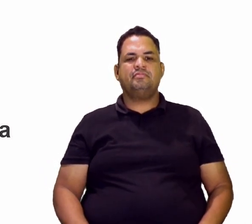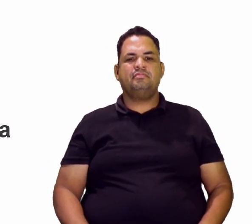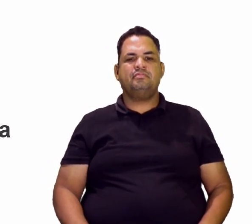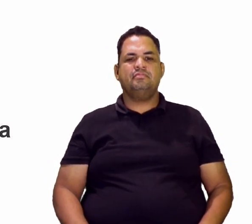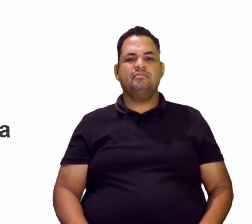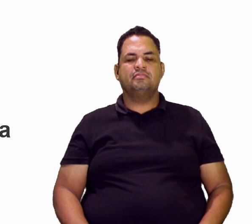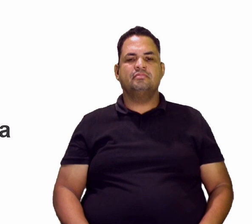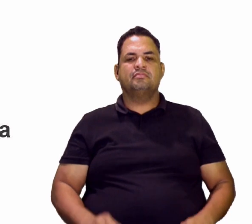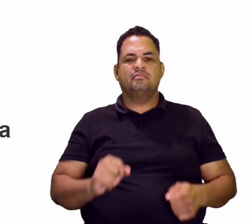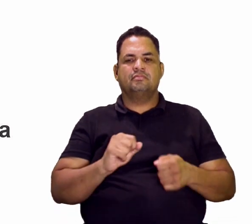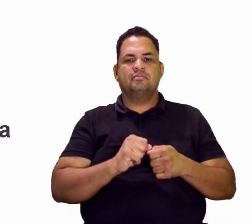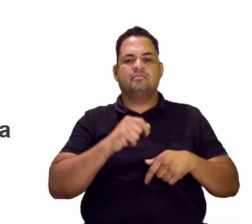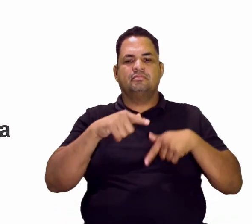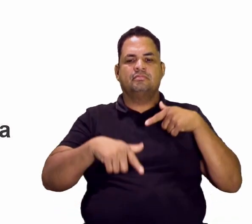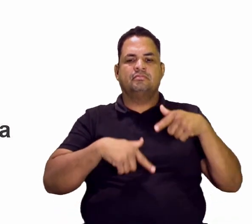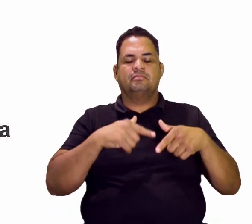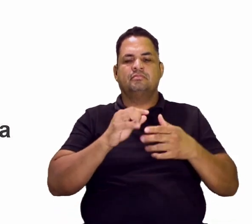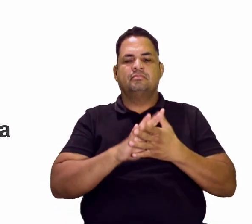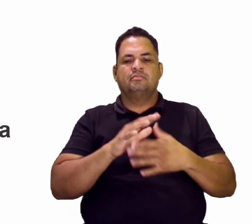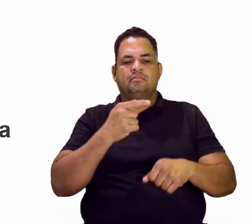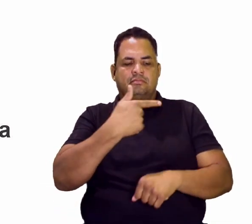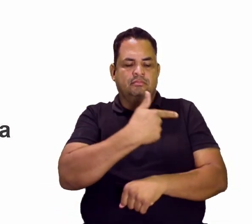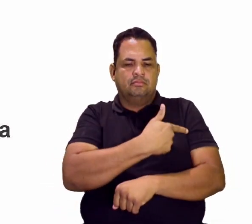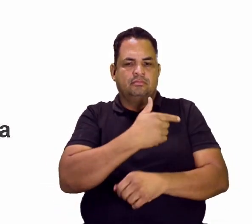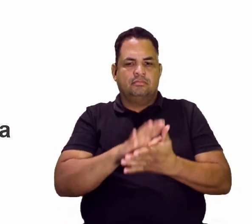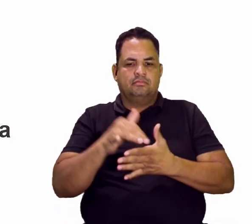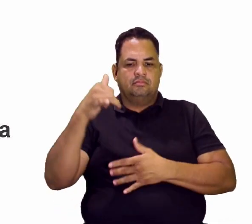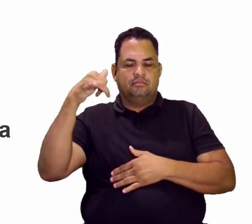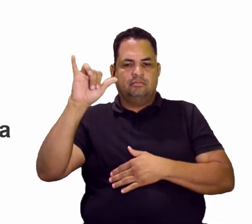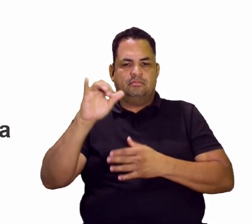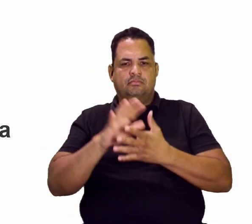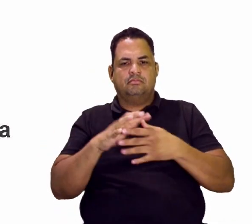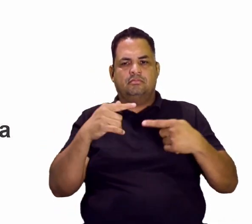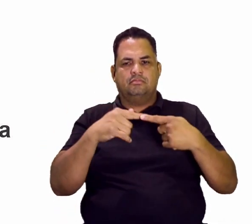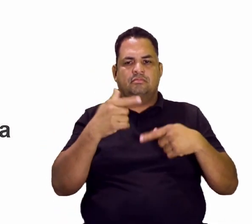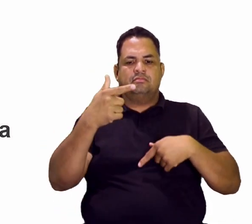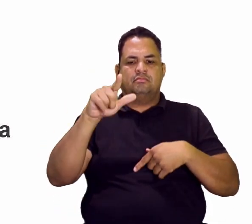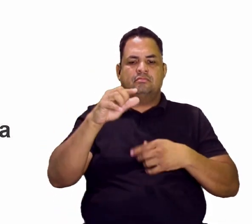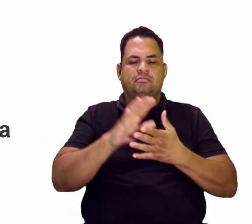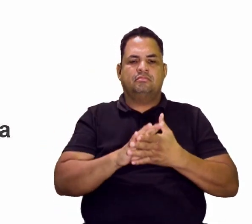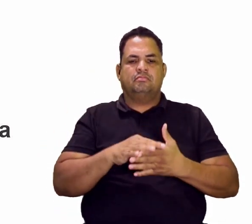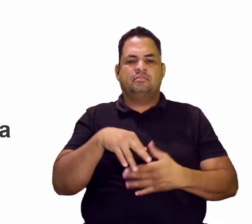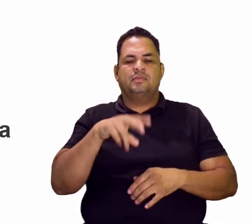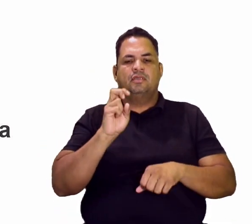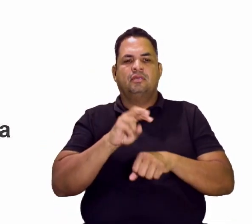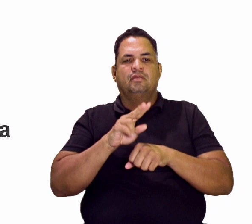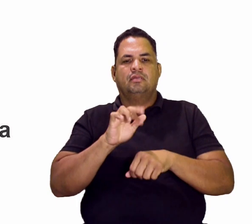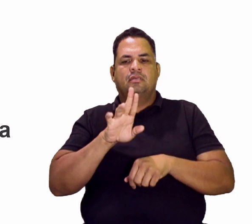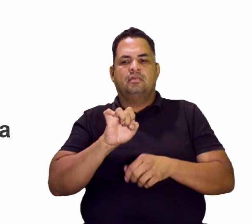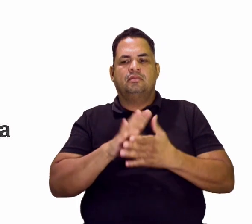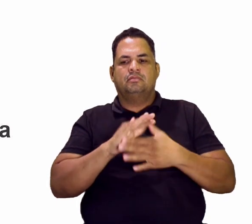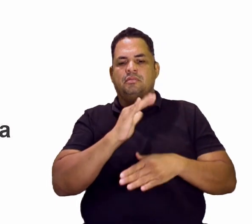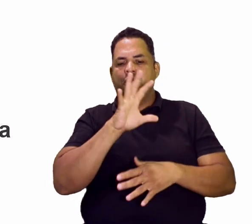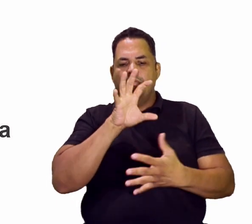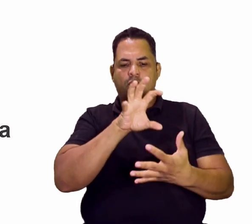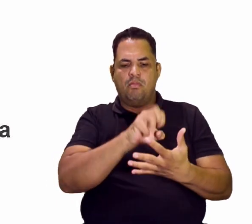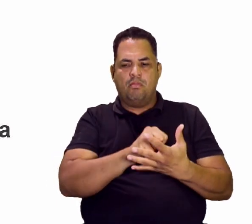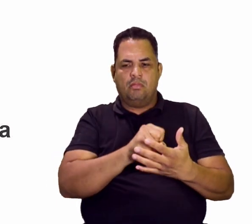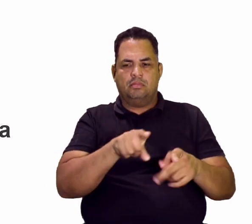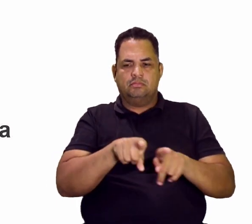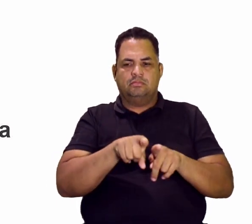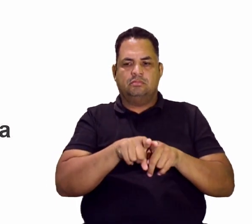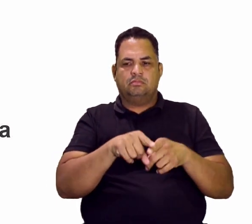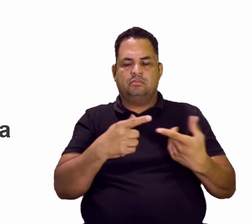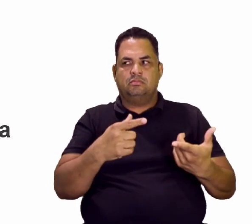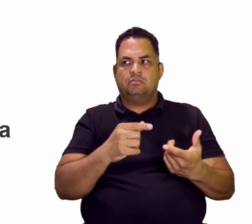gente faz esse trabalho, essa vacinação para evitar que eles entrem em contato com o vírus da raiva e acabem mordendo e contaminando e